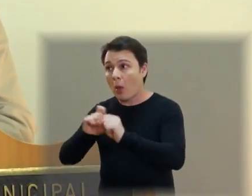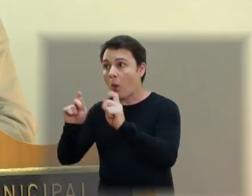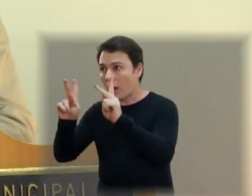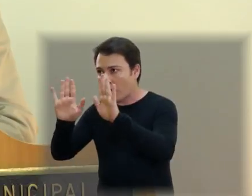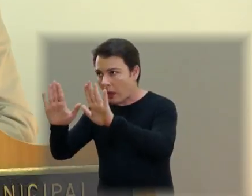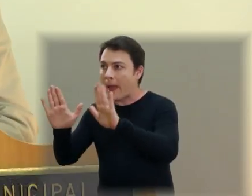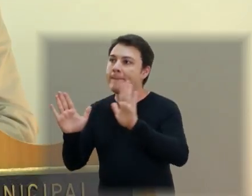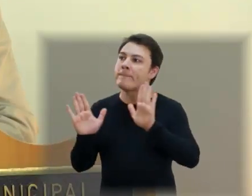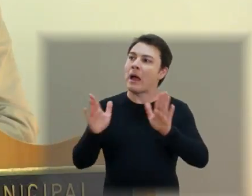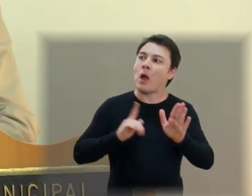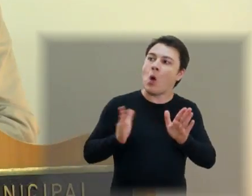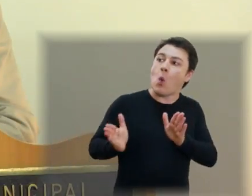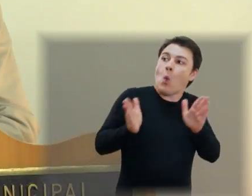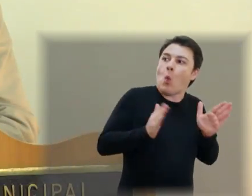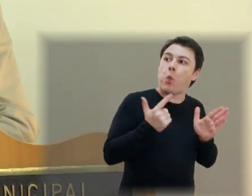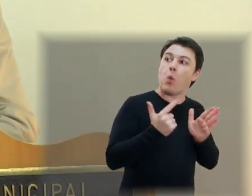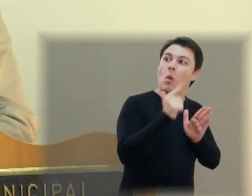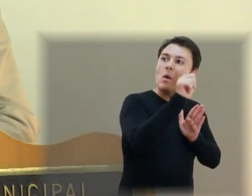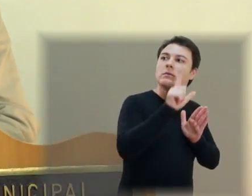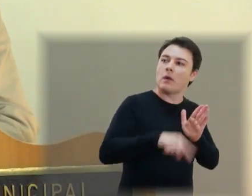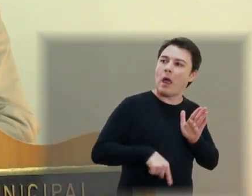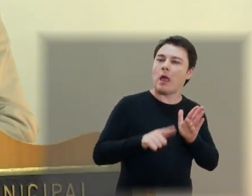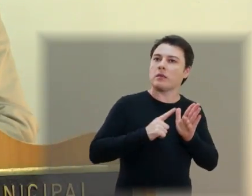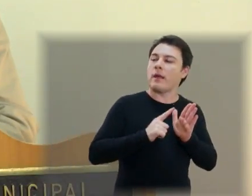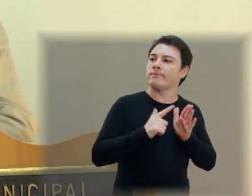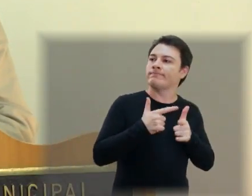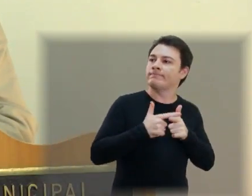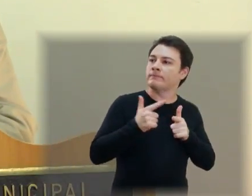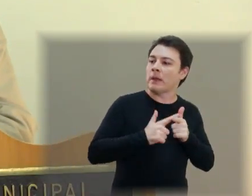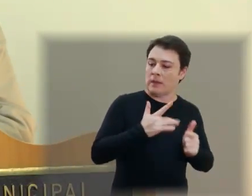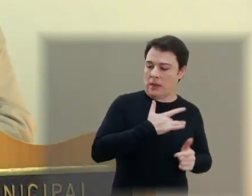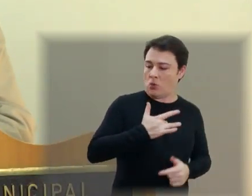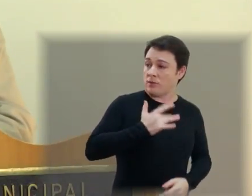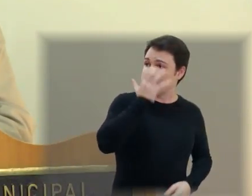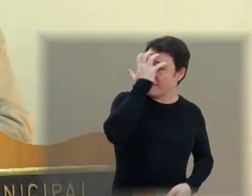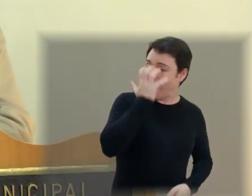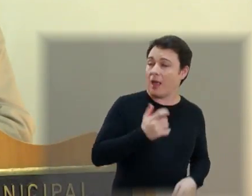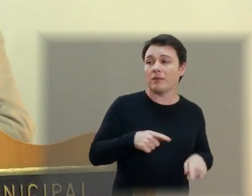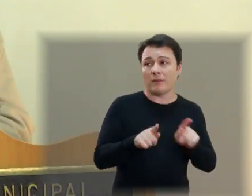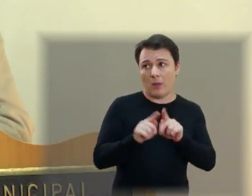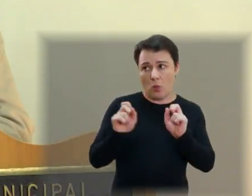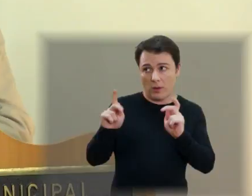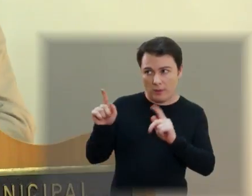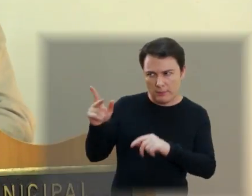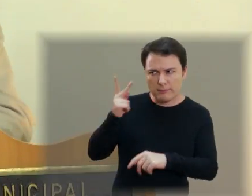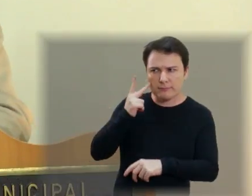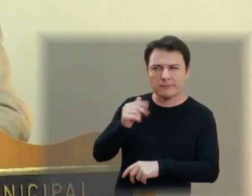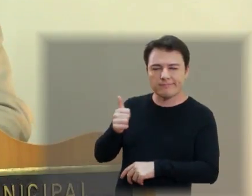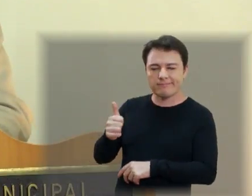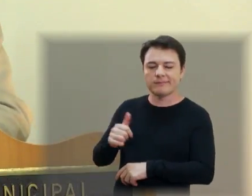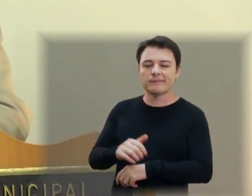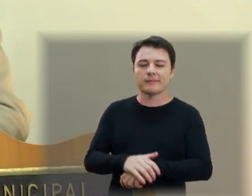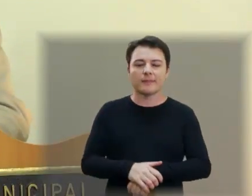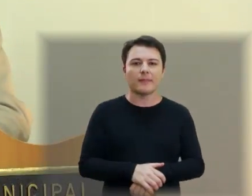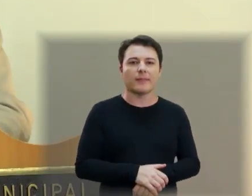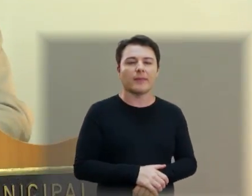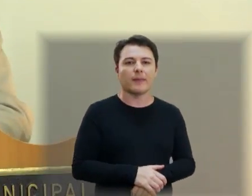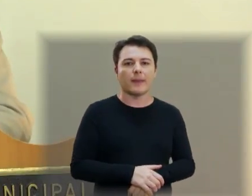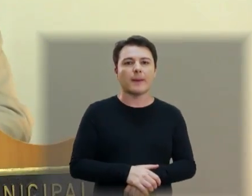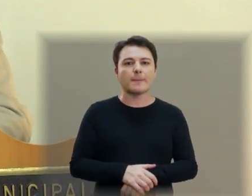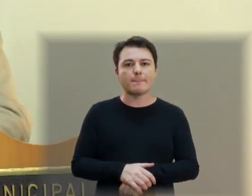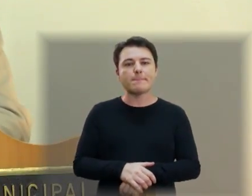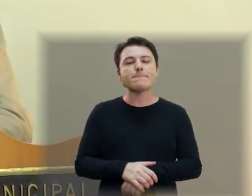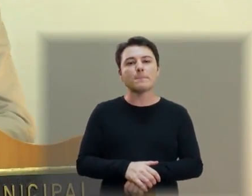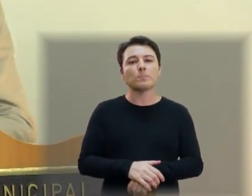de alta complexidade, que não seja pandemia, também é um caso emergencial também. Tá bom, Paulo? Então, nessa situação, agora